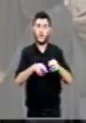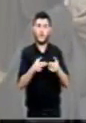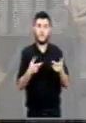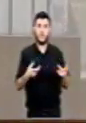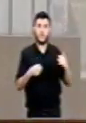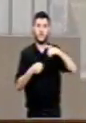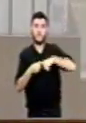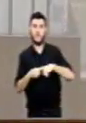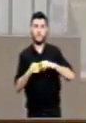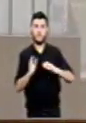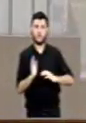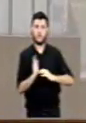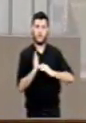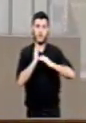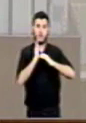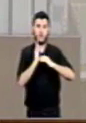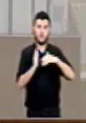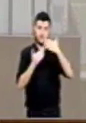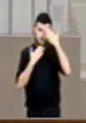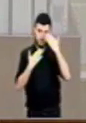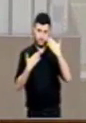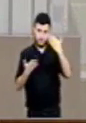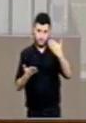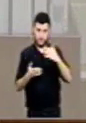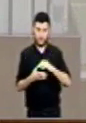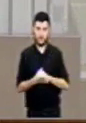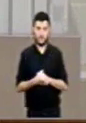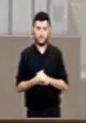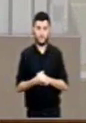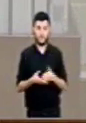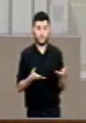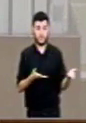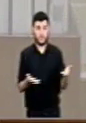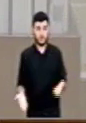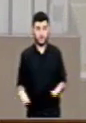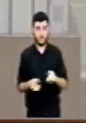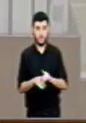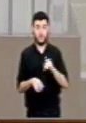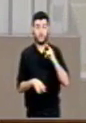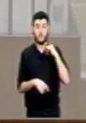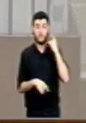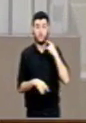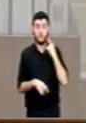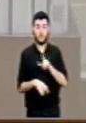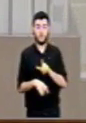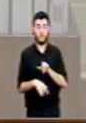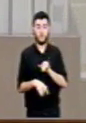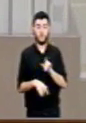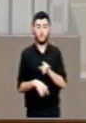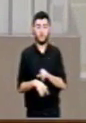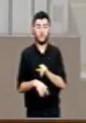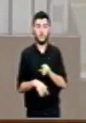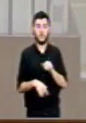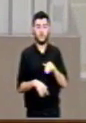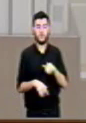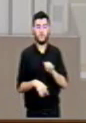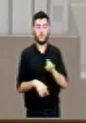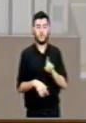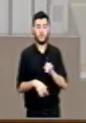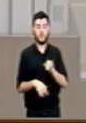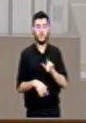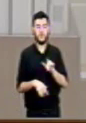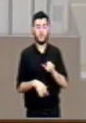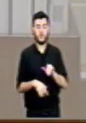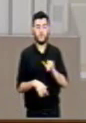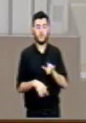obrigado. Convido agora a senhora tribuna, o doutor Luiz Maximiliano Leal Telesca Mota, que